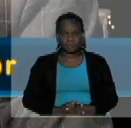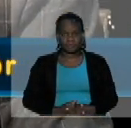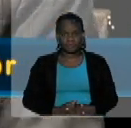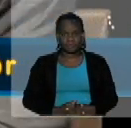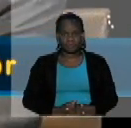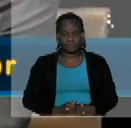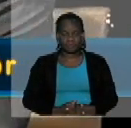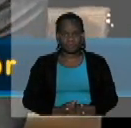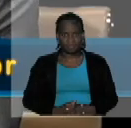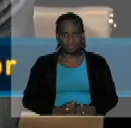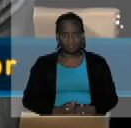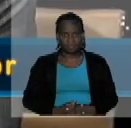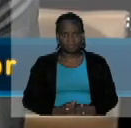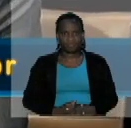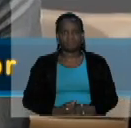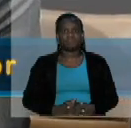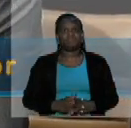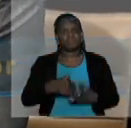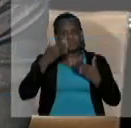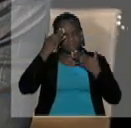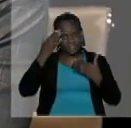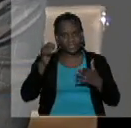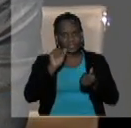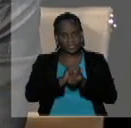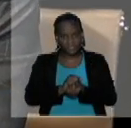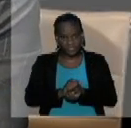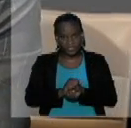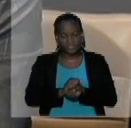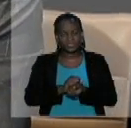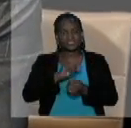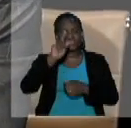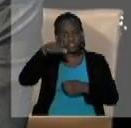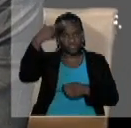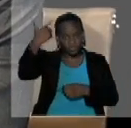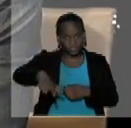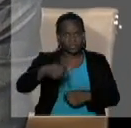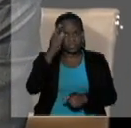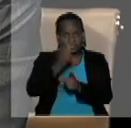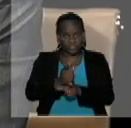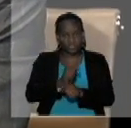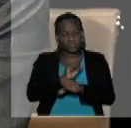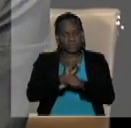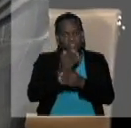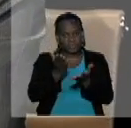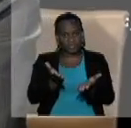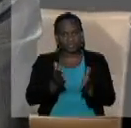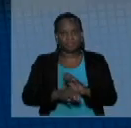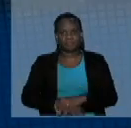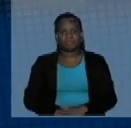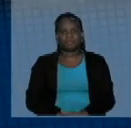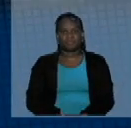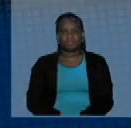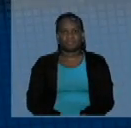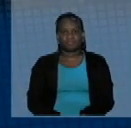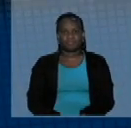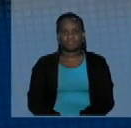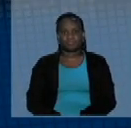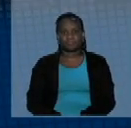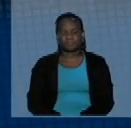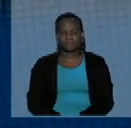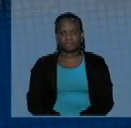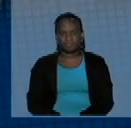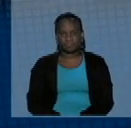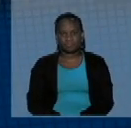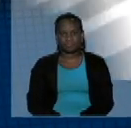www.alerj.rj.gov.br ou cultine.com.br. Obrigado pela companhia e até o próximo encontro. Eu te espero.